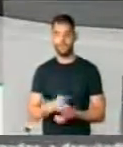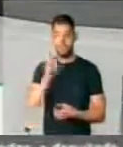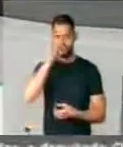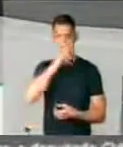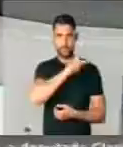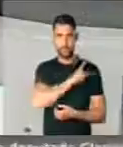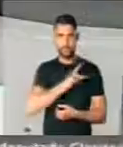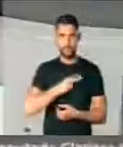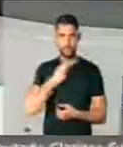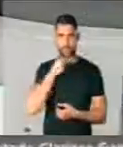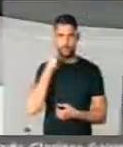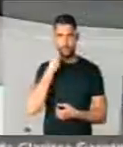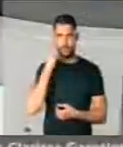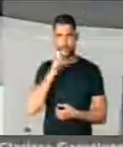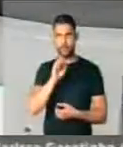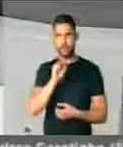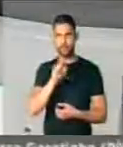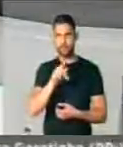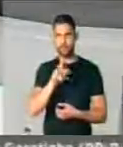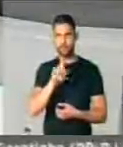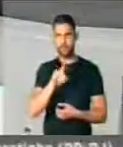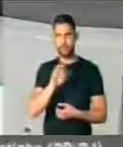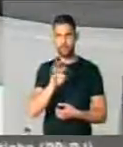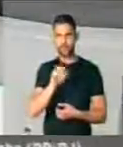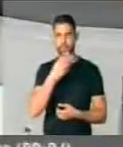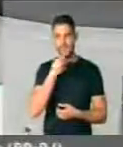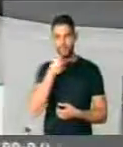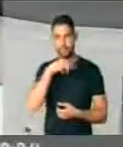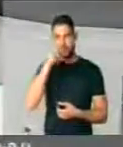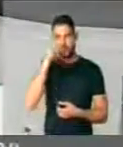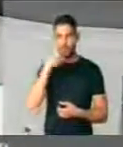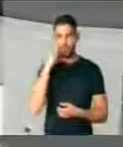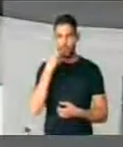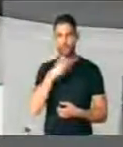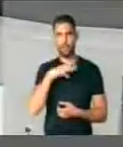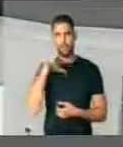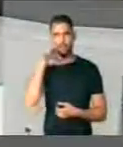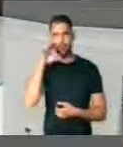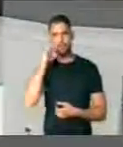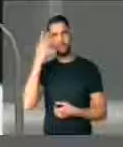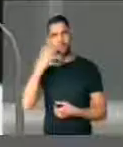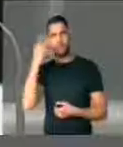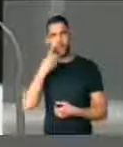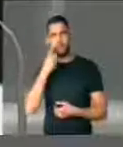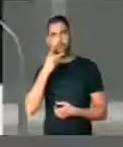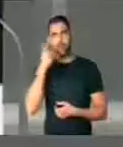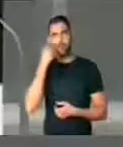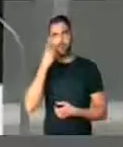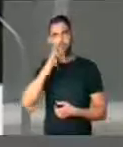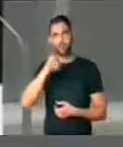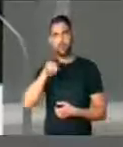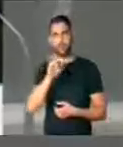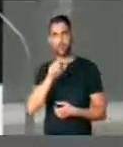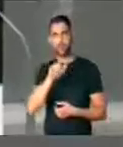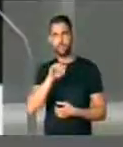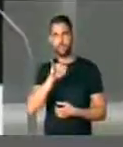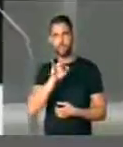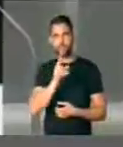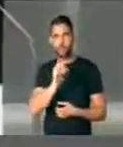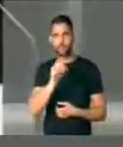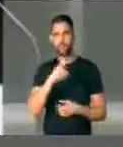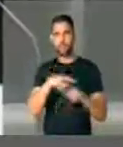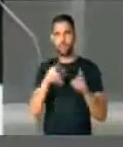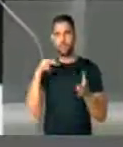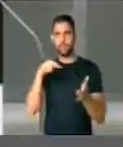Senhor presidente, deputado Expedito, senhores e senhoras deputados, eu ouvi atentamente o discurso do deputado Jorginho, mas